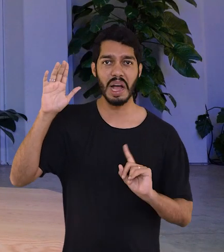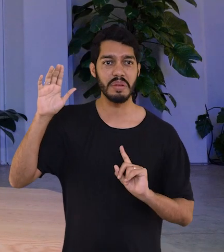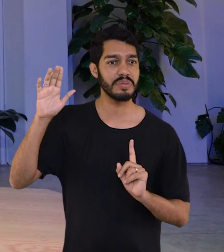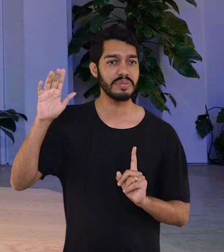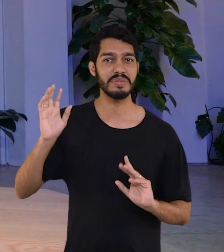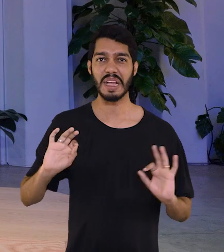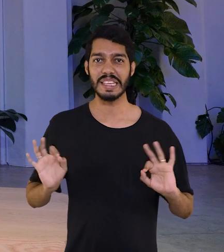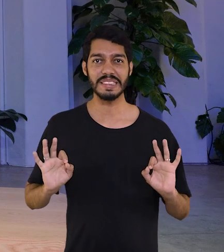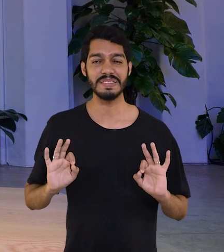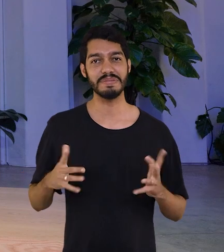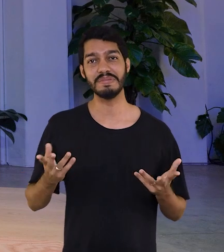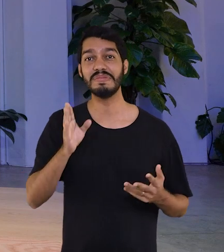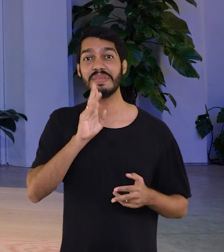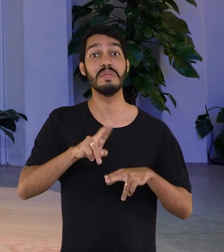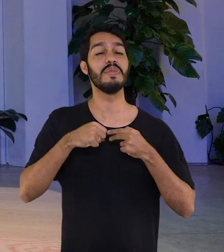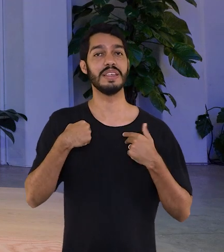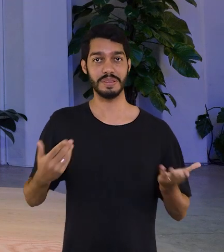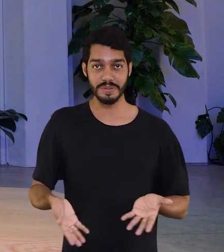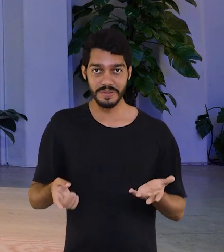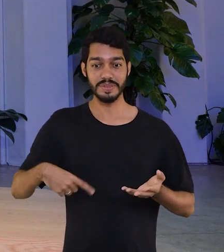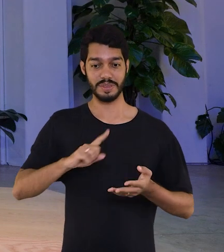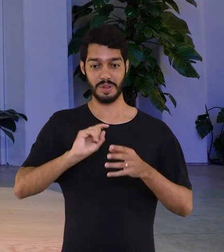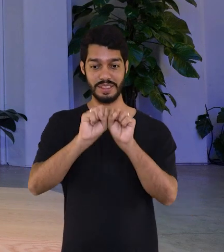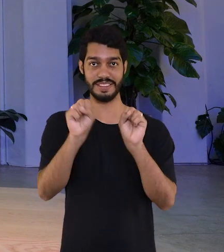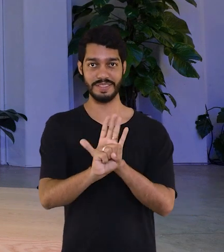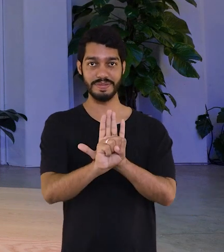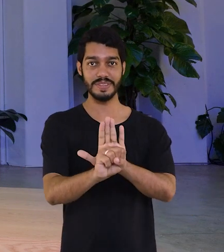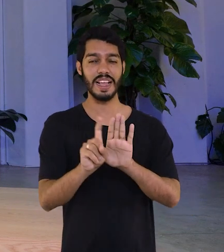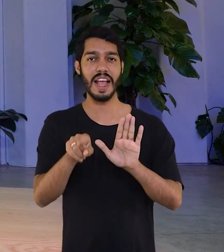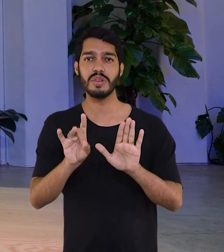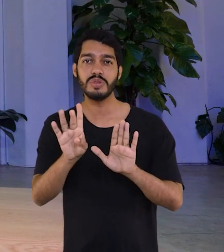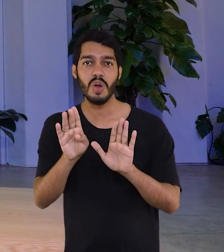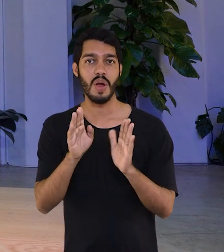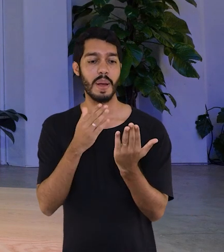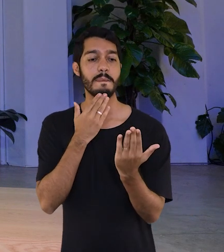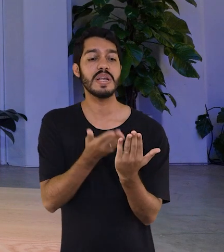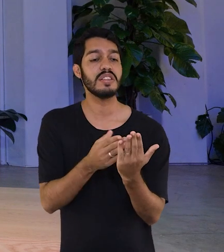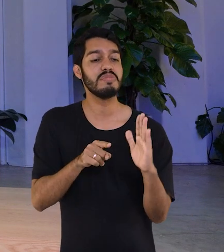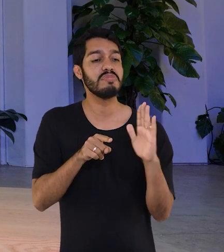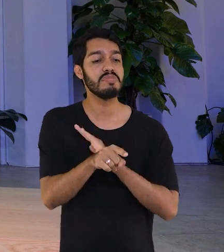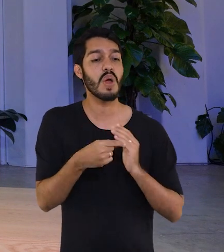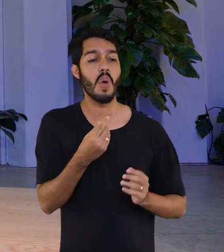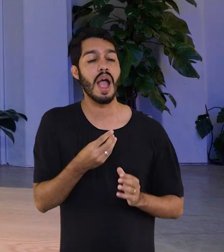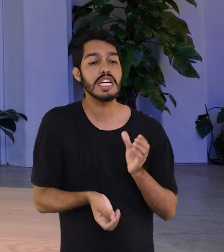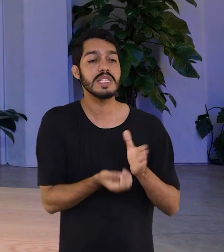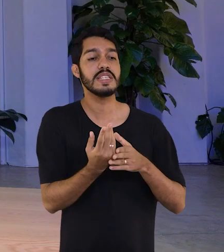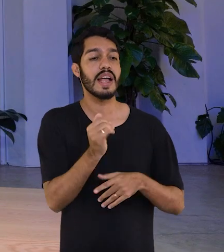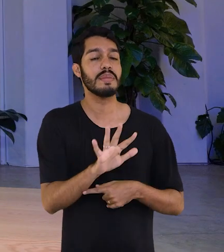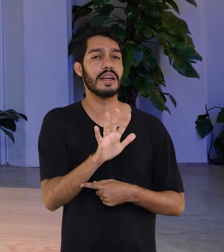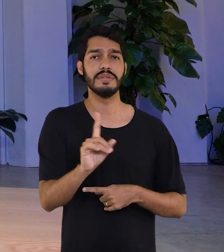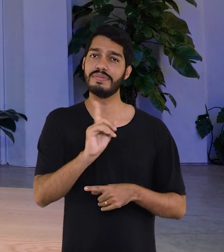mão. Alguém? Ninguém, né? Bacana, porque os nossos sistemas, a inteligência artificial não é a gente pedir alguma coisa e ela criar uma